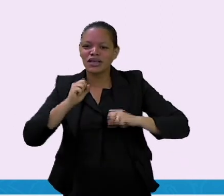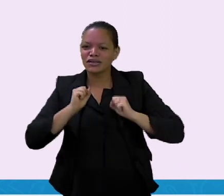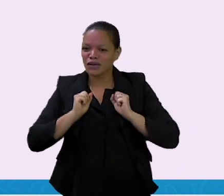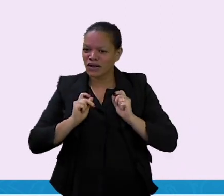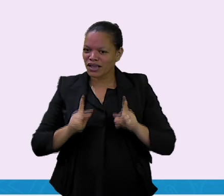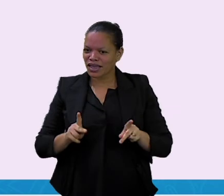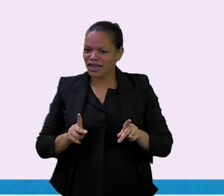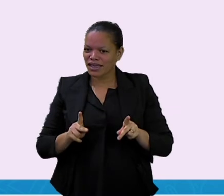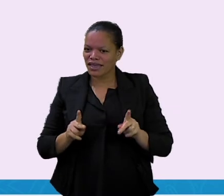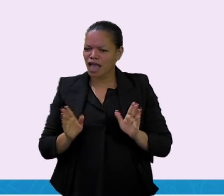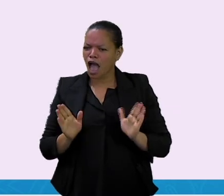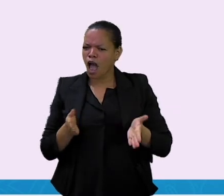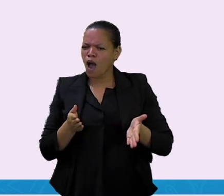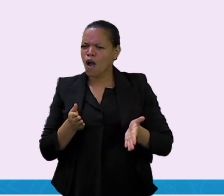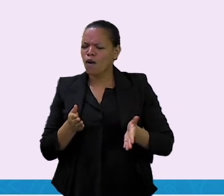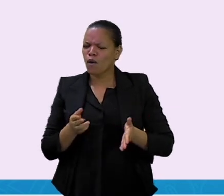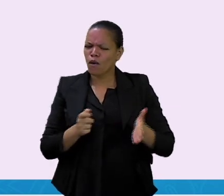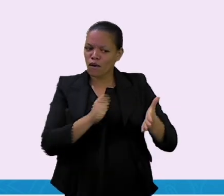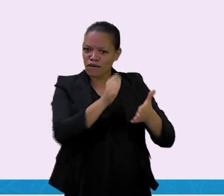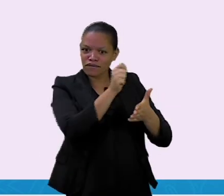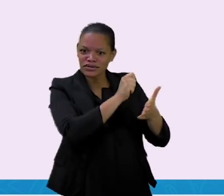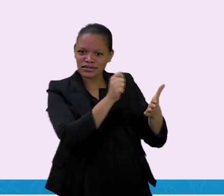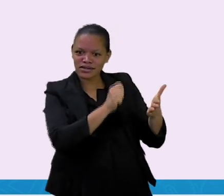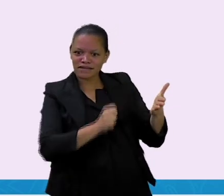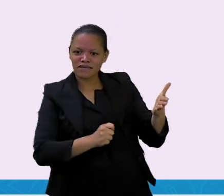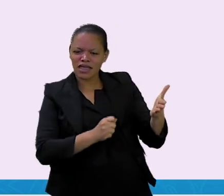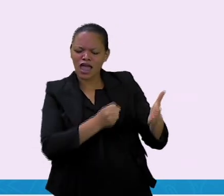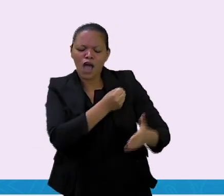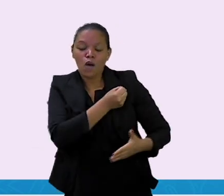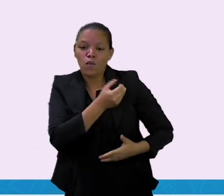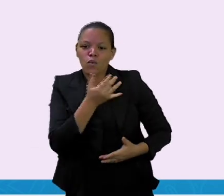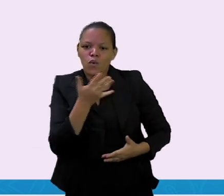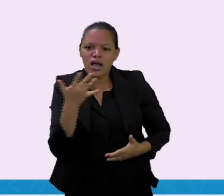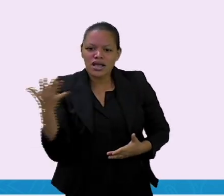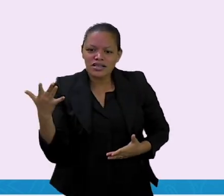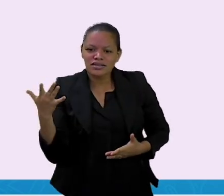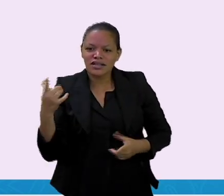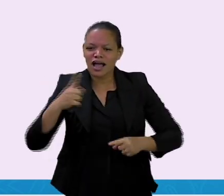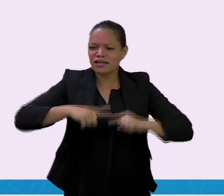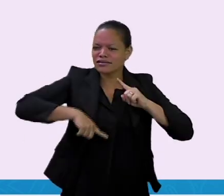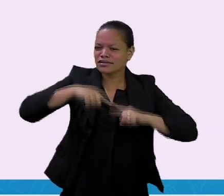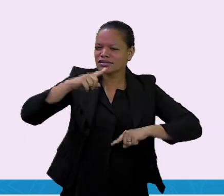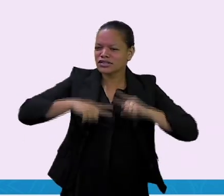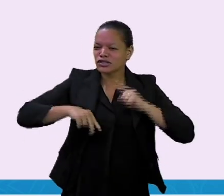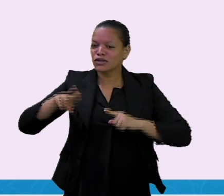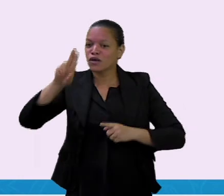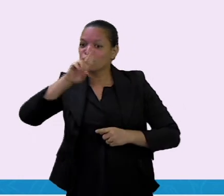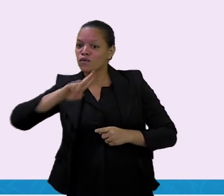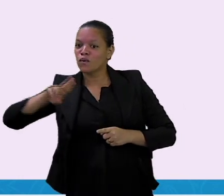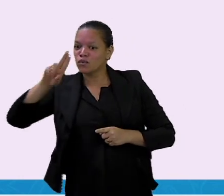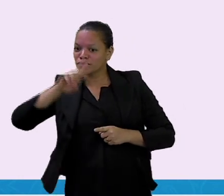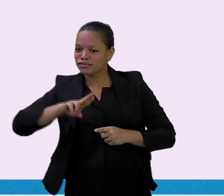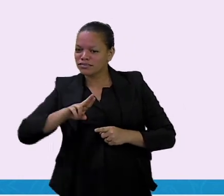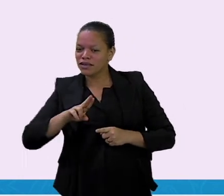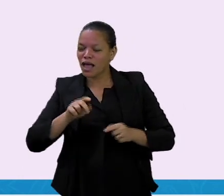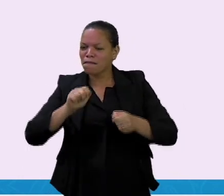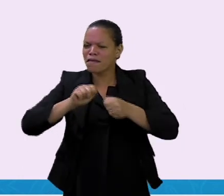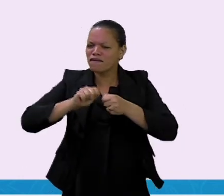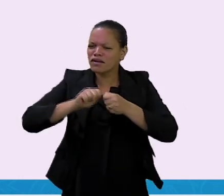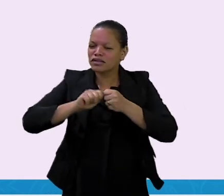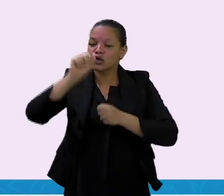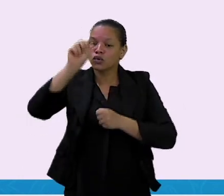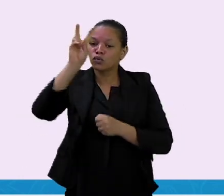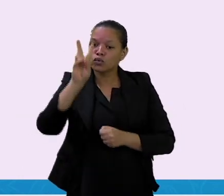escreva a quantidade que terá de ingredientes para 2 bolos. Então, se vai dobrar, nós